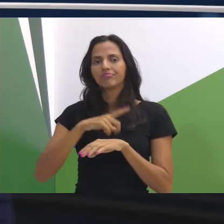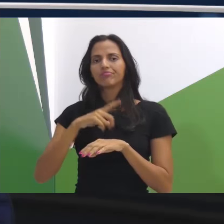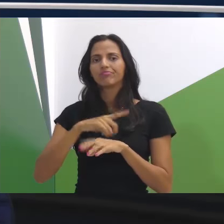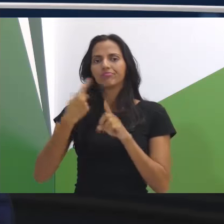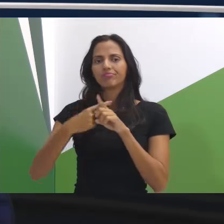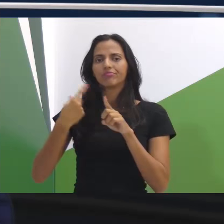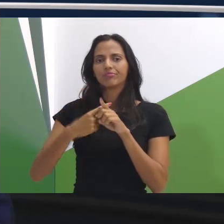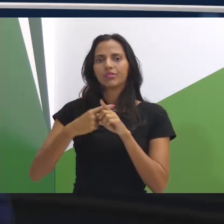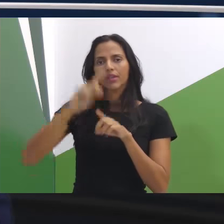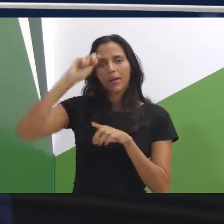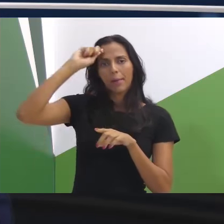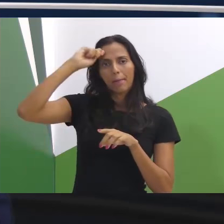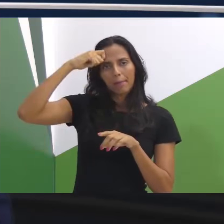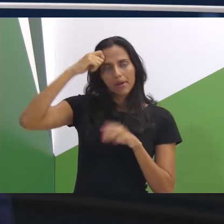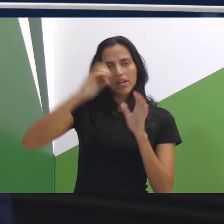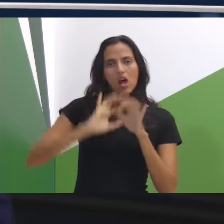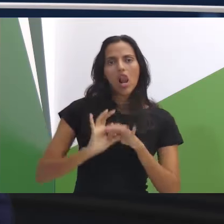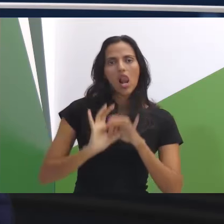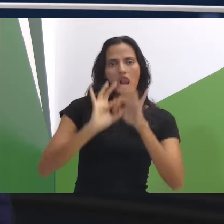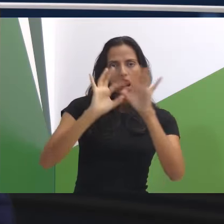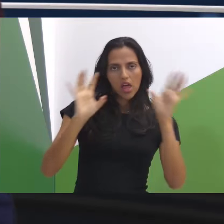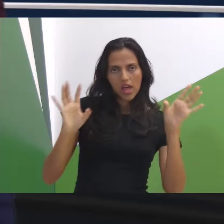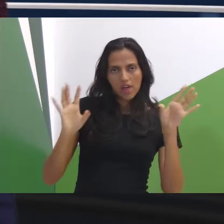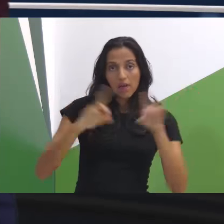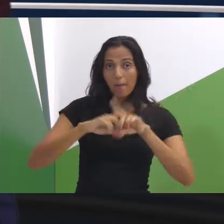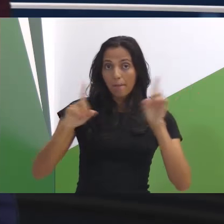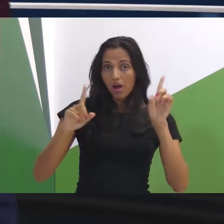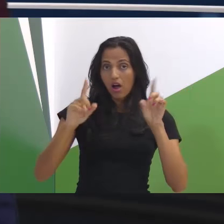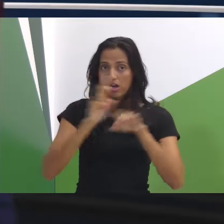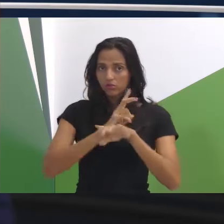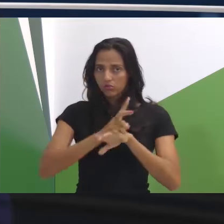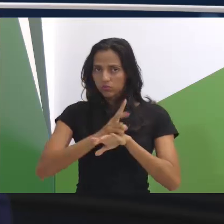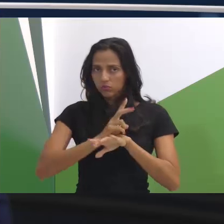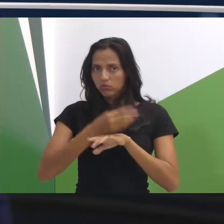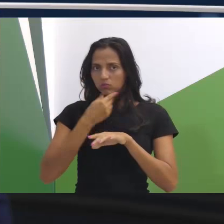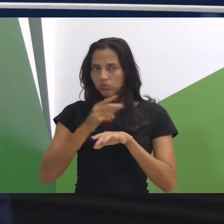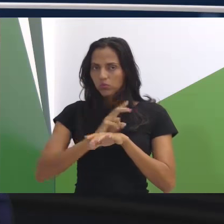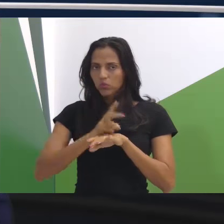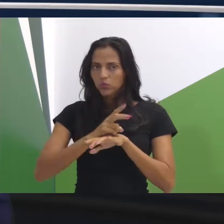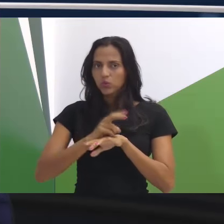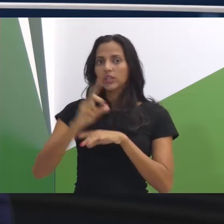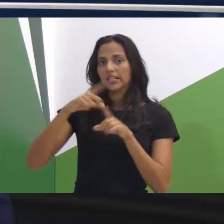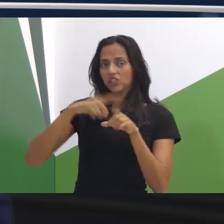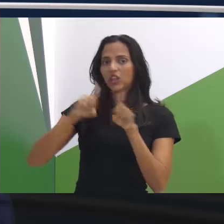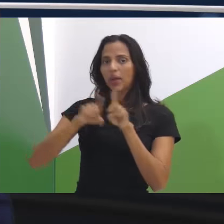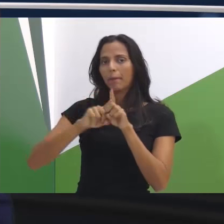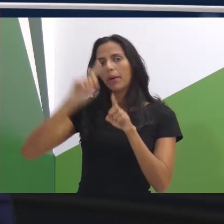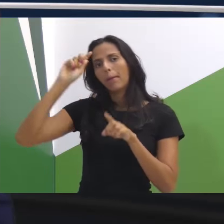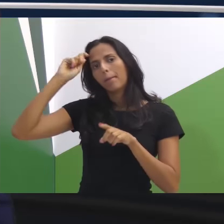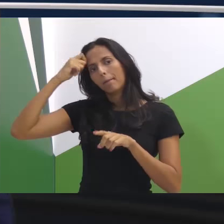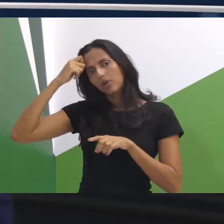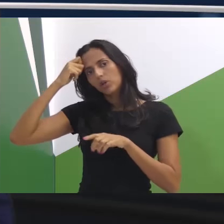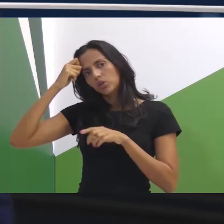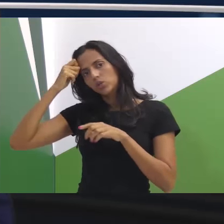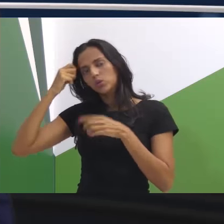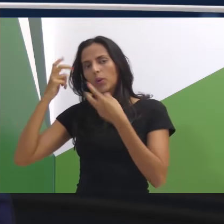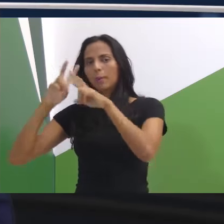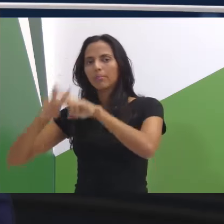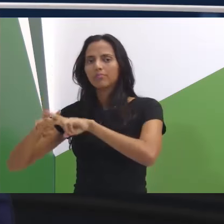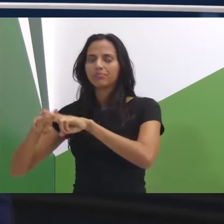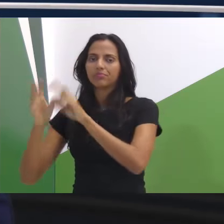liberto também era chamado de escravo forro, porque era escravo alforreado. Então, uma dessas características era o uso de sapatos.